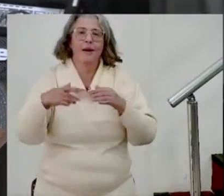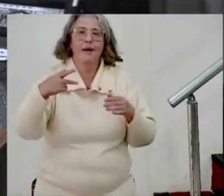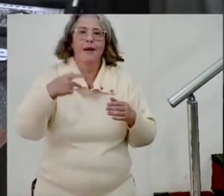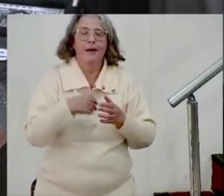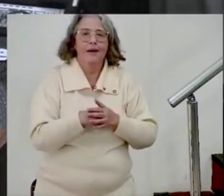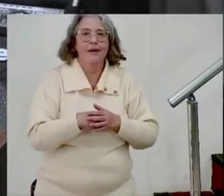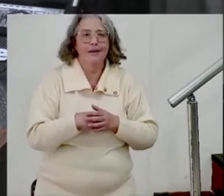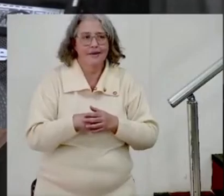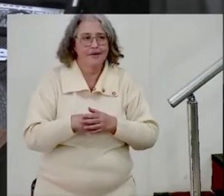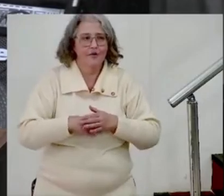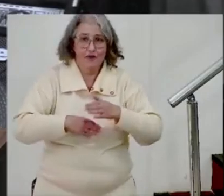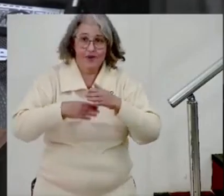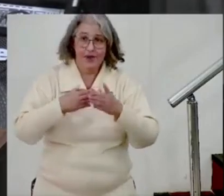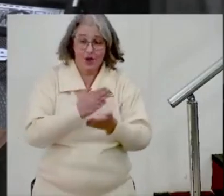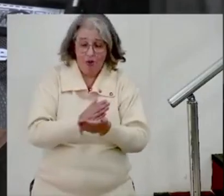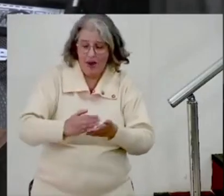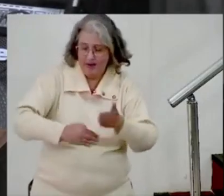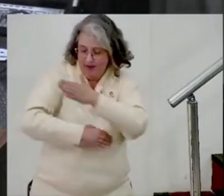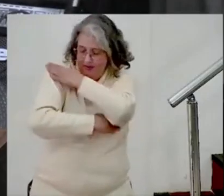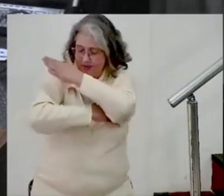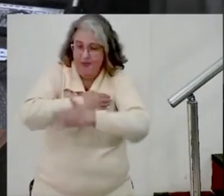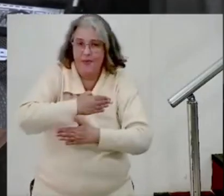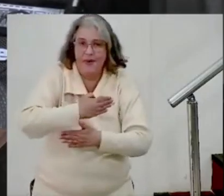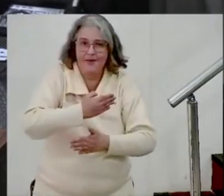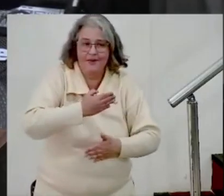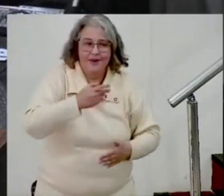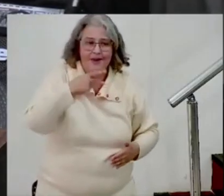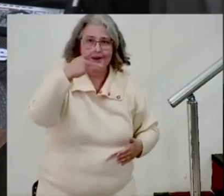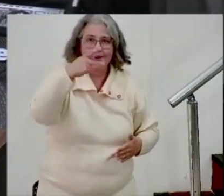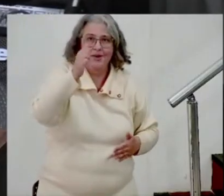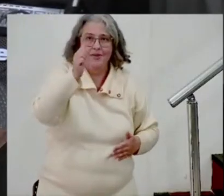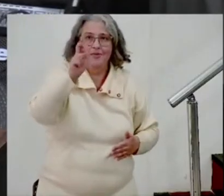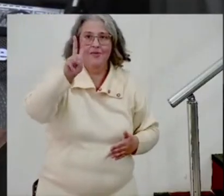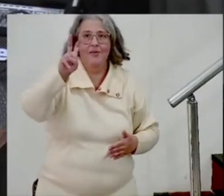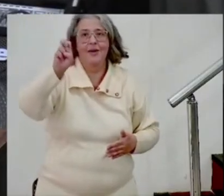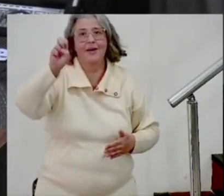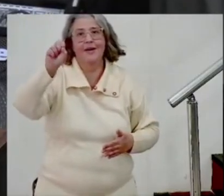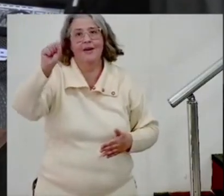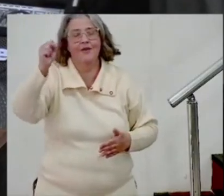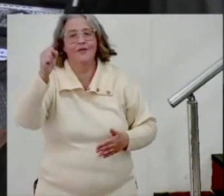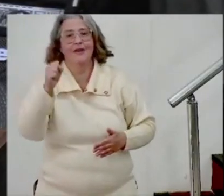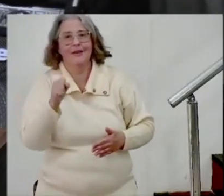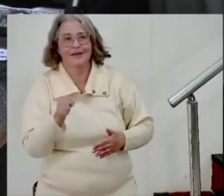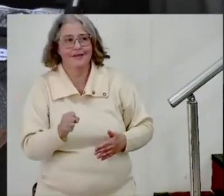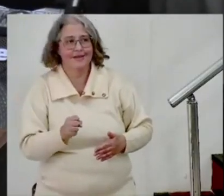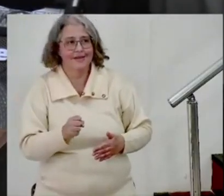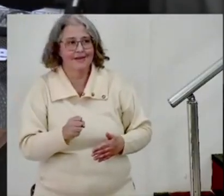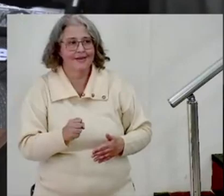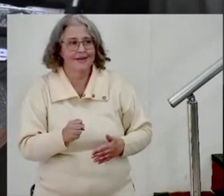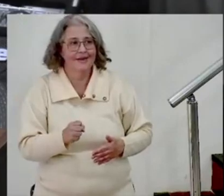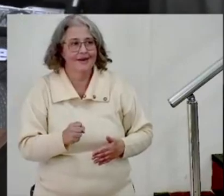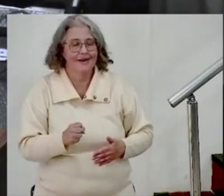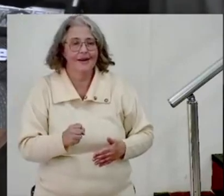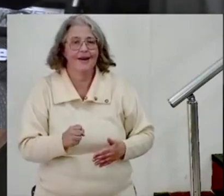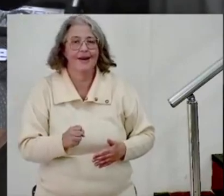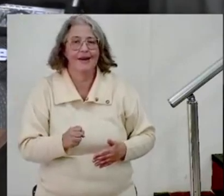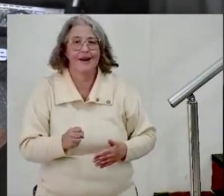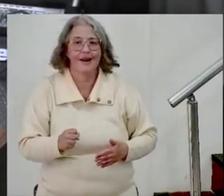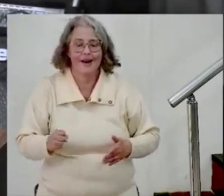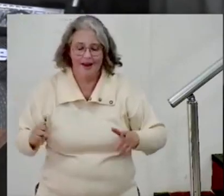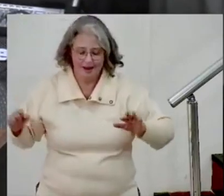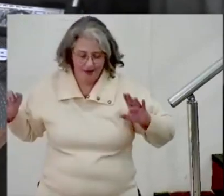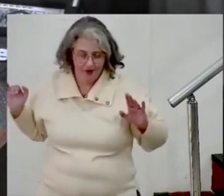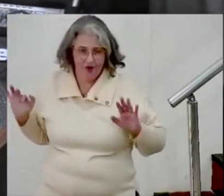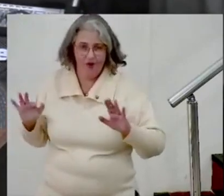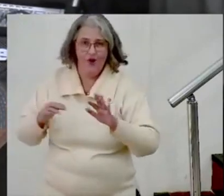normal é aquele redondo. A pavês é para você fazer a rampa, a tal da tranqueira, para você acessar lá, e o